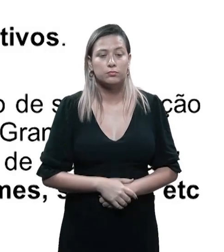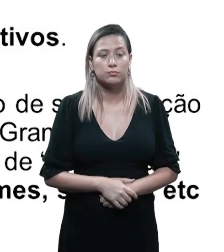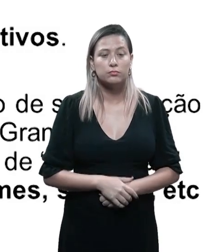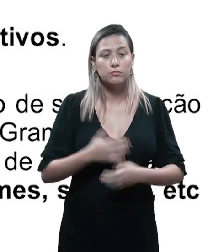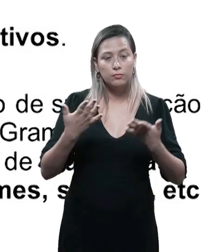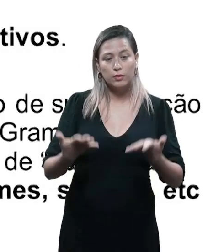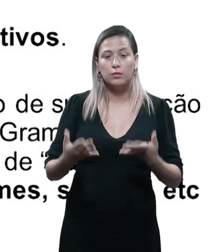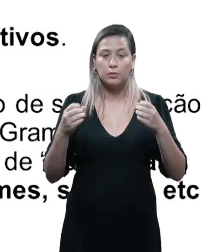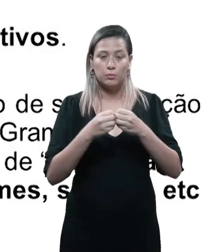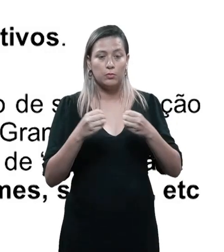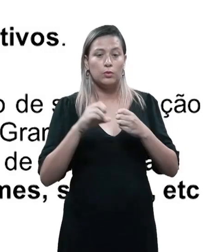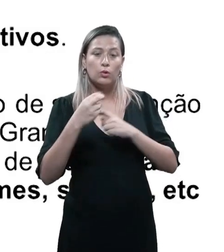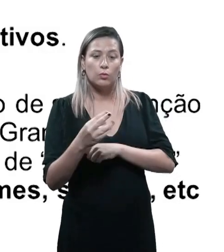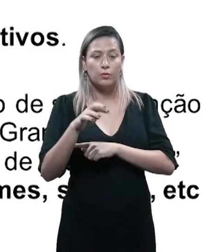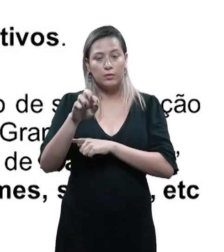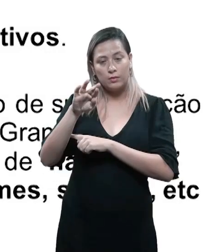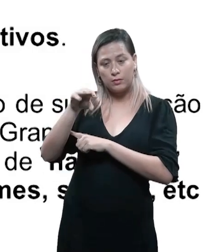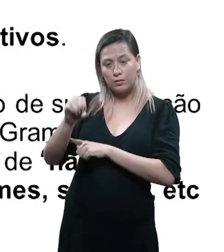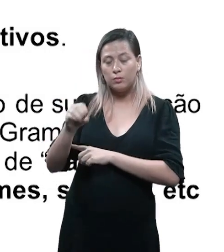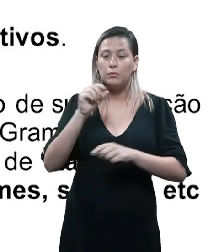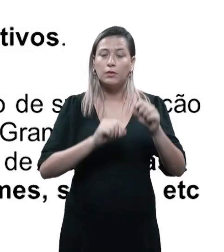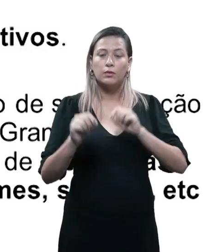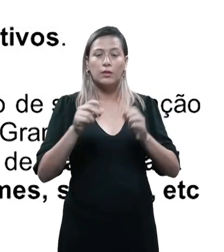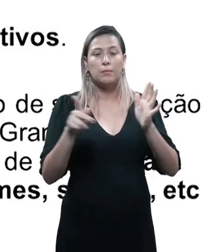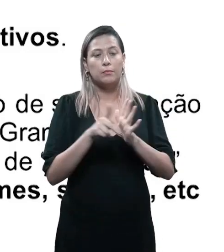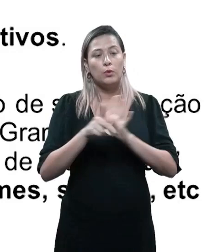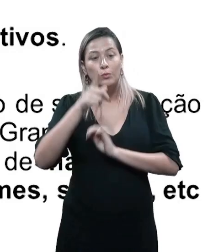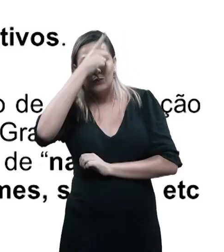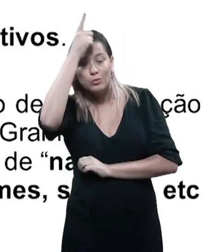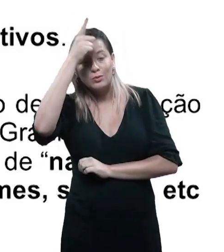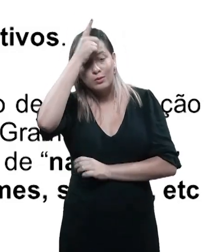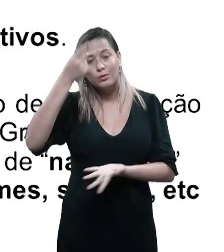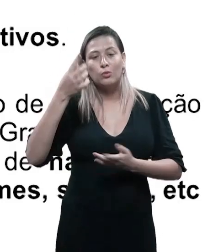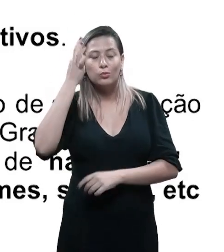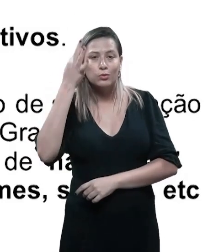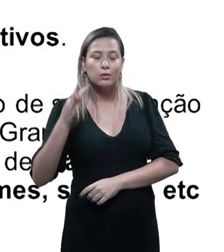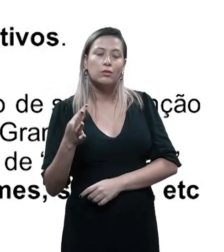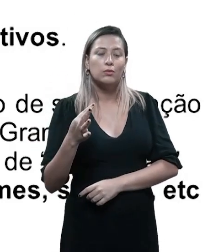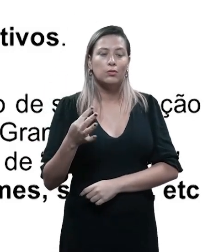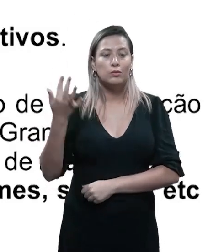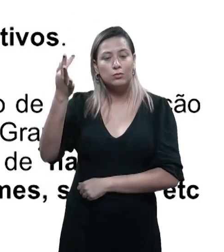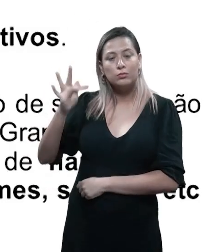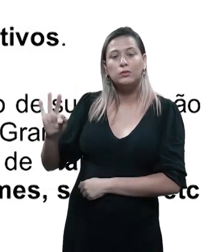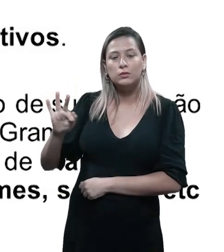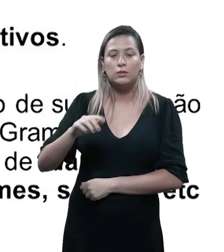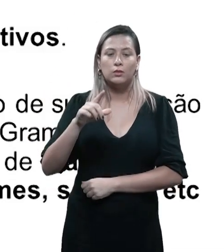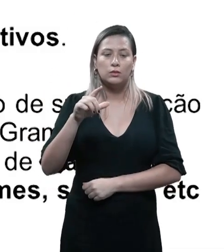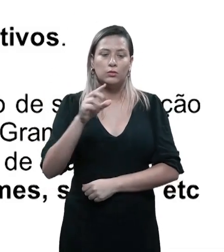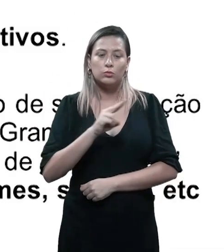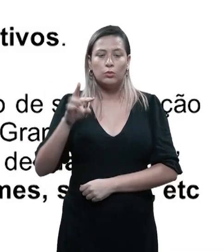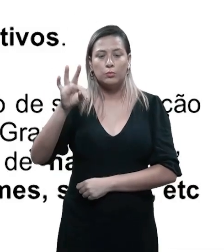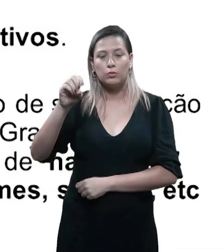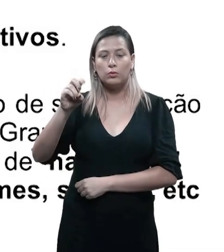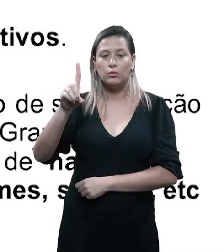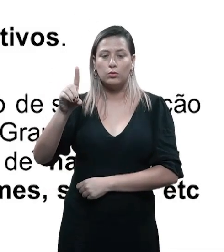Essa primeira aproximação ao termo resgata a ocasião da sua invenção pelo teórico